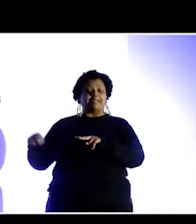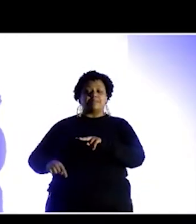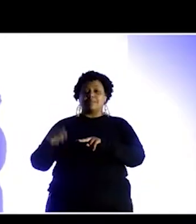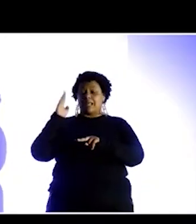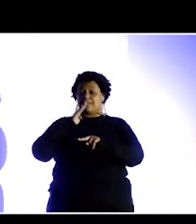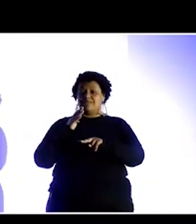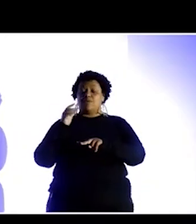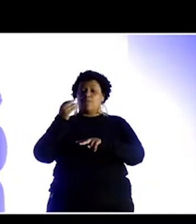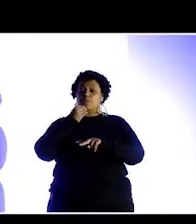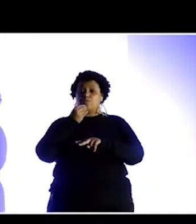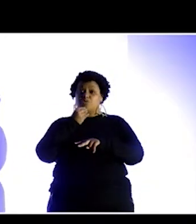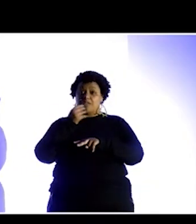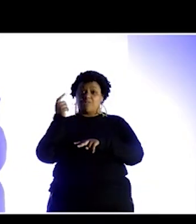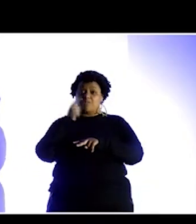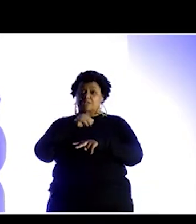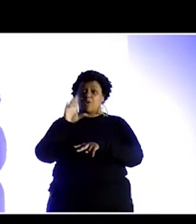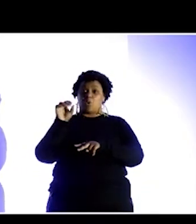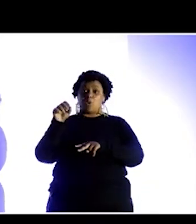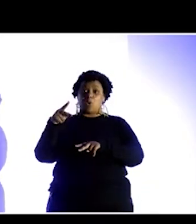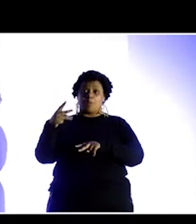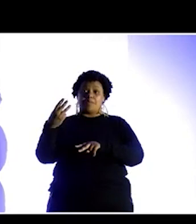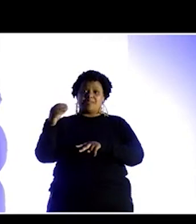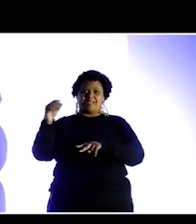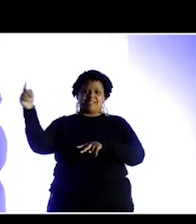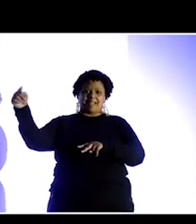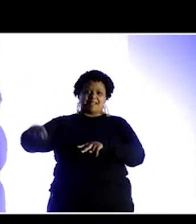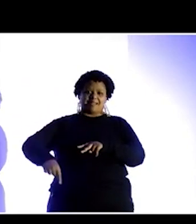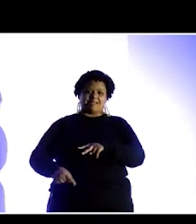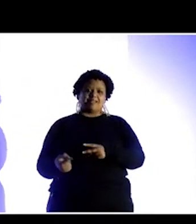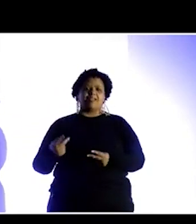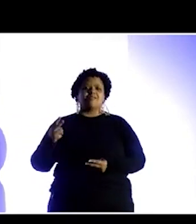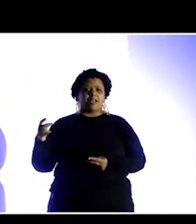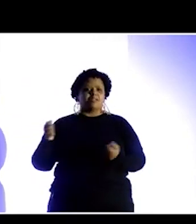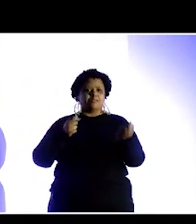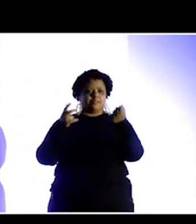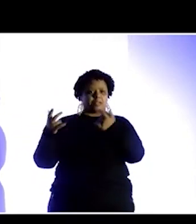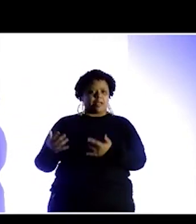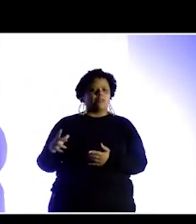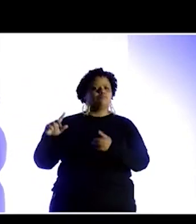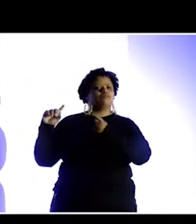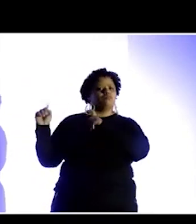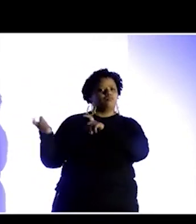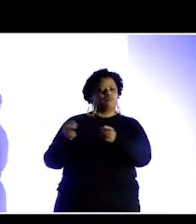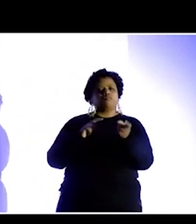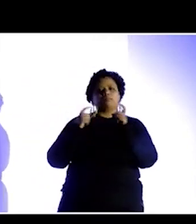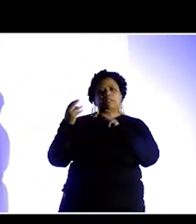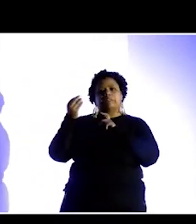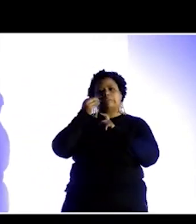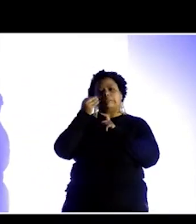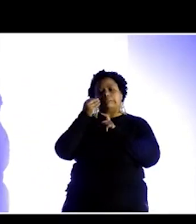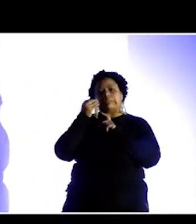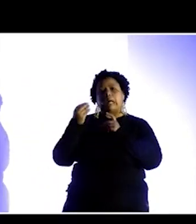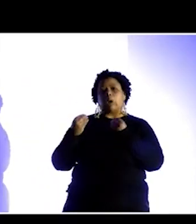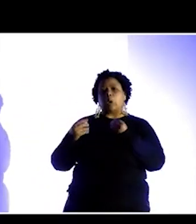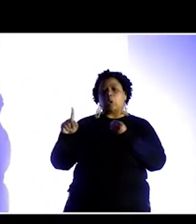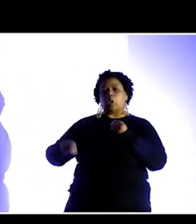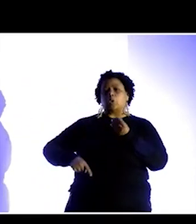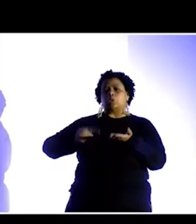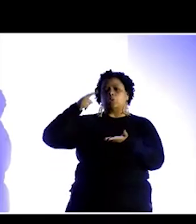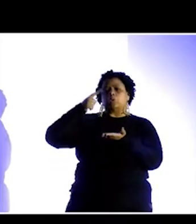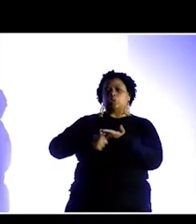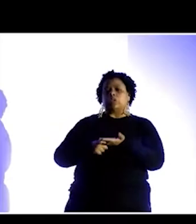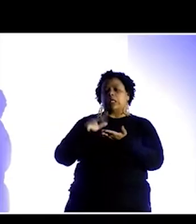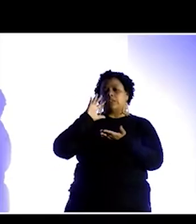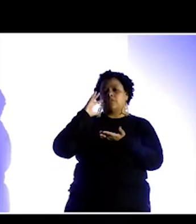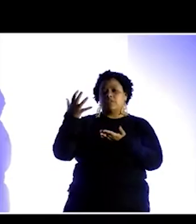a oportunidade de sediar uma COP, né, que é um encontro no qual a gente discute tudo isso aqui e tenta sair com acordos,